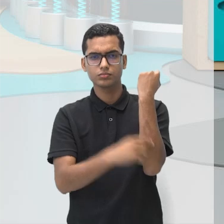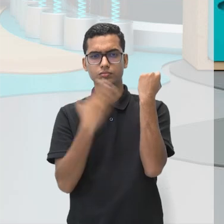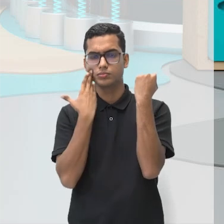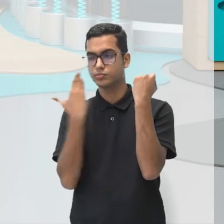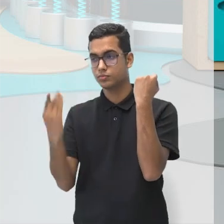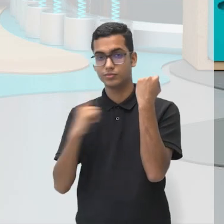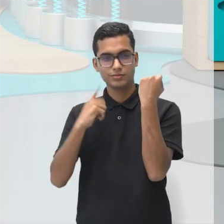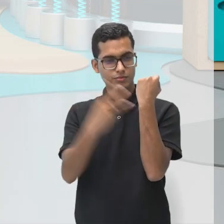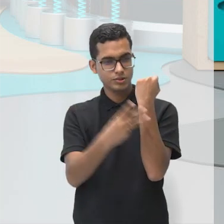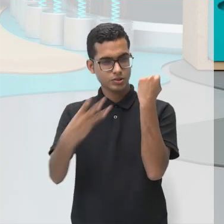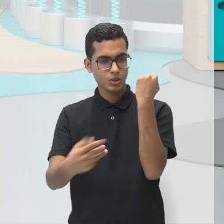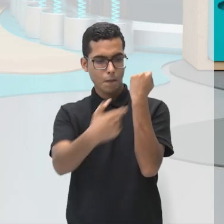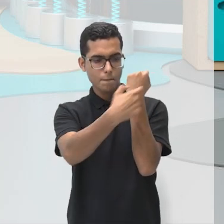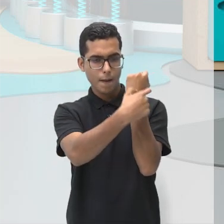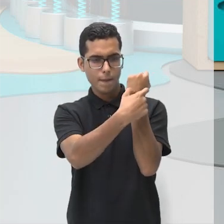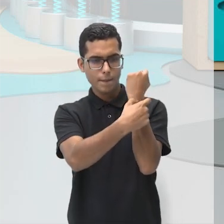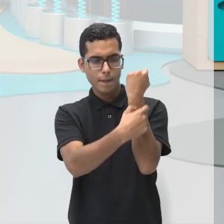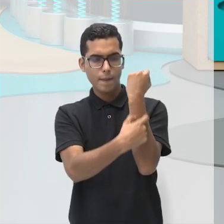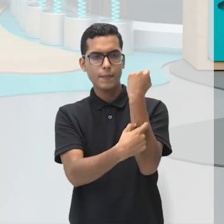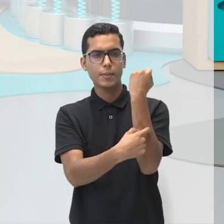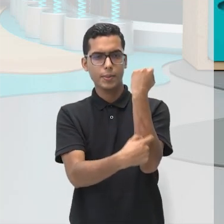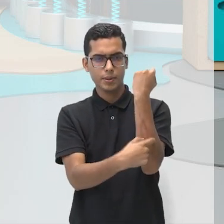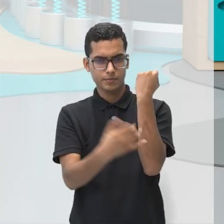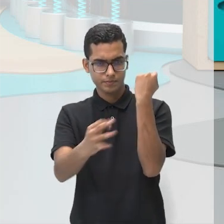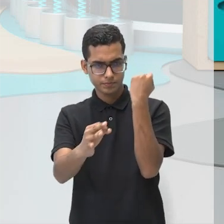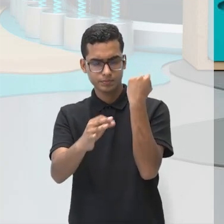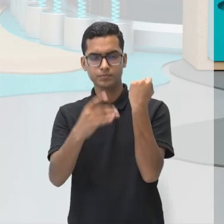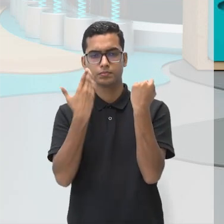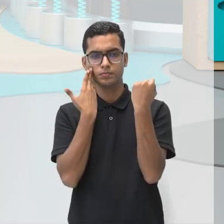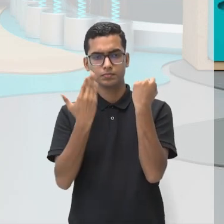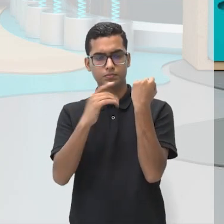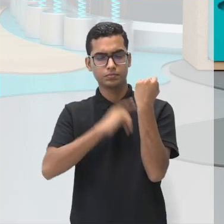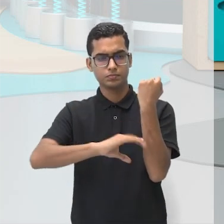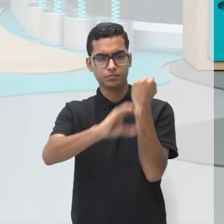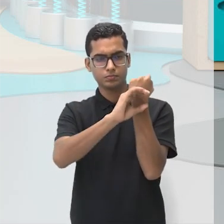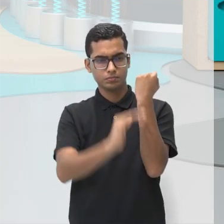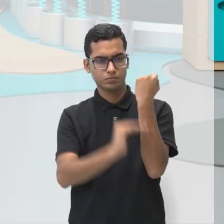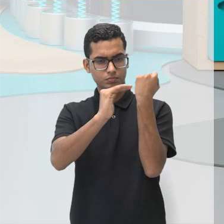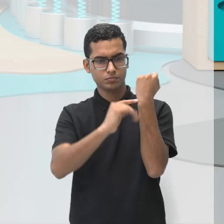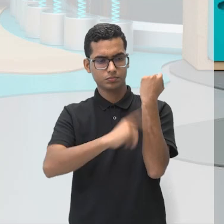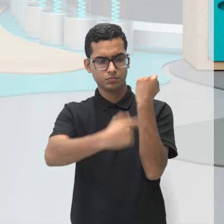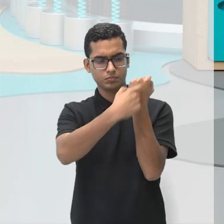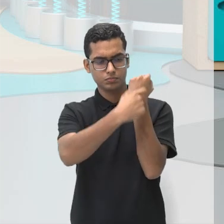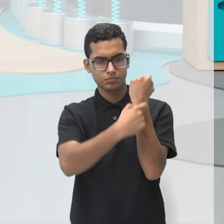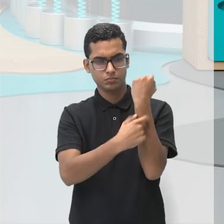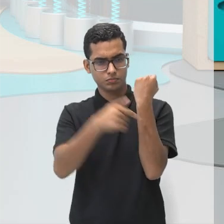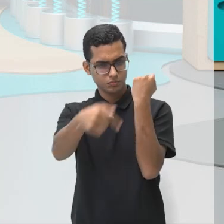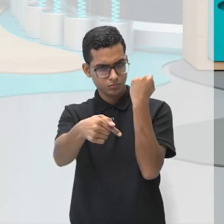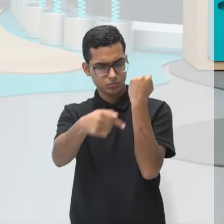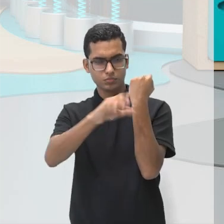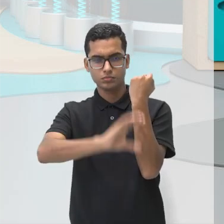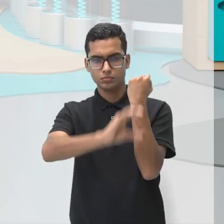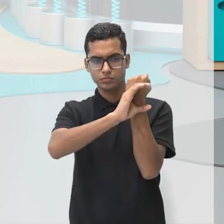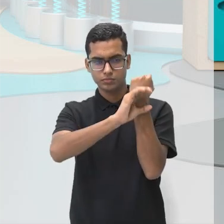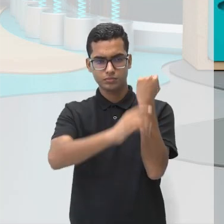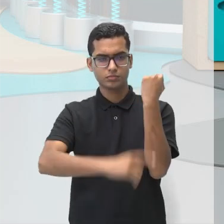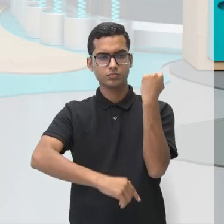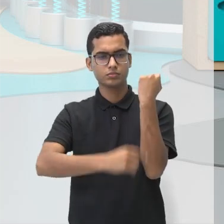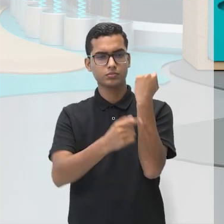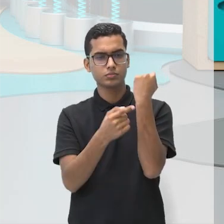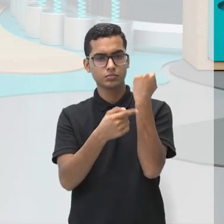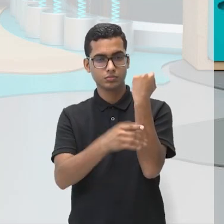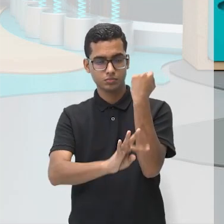ter 33 vértebras ao todo, ok? E nas partes superiores ali, ó, vão ser 7